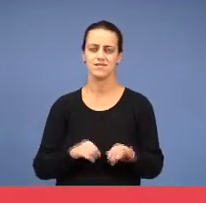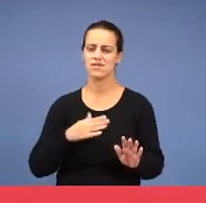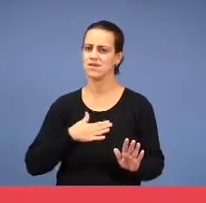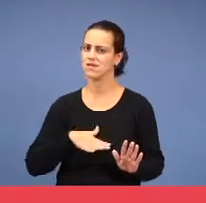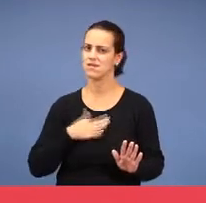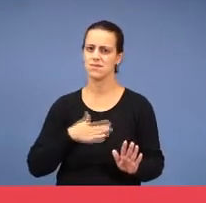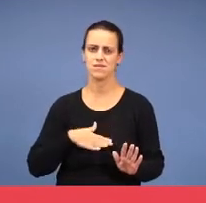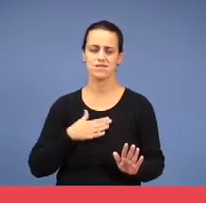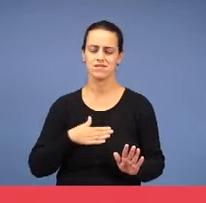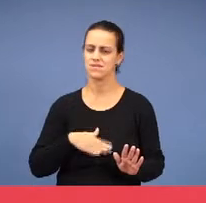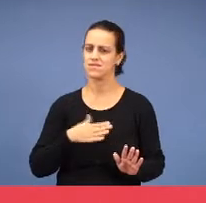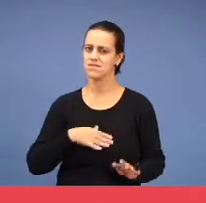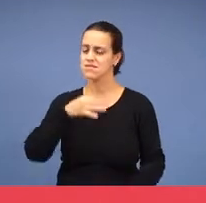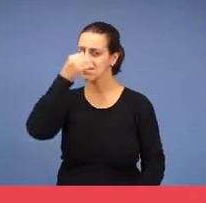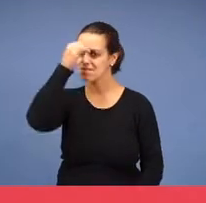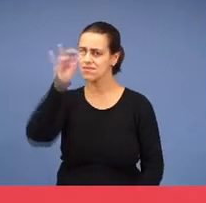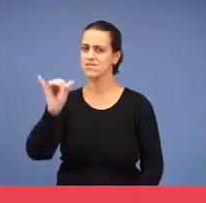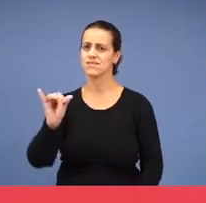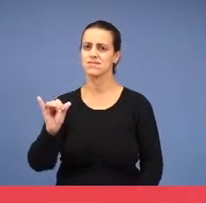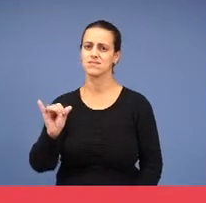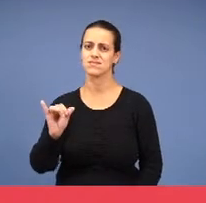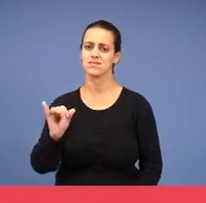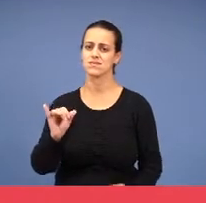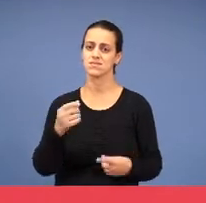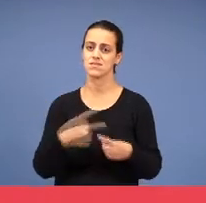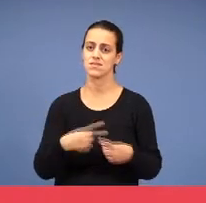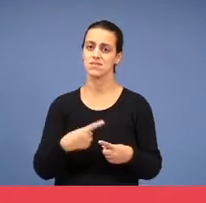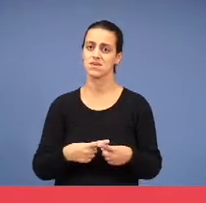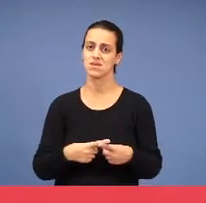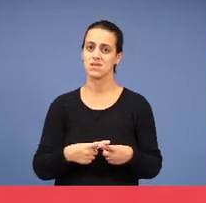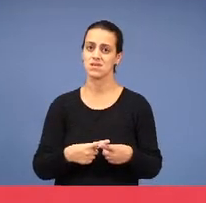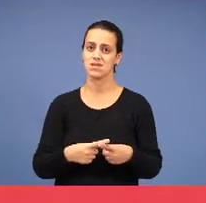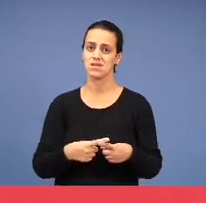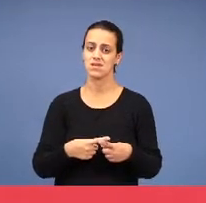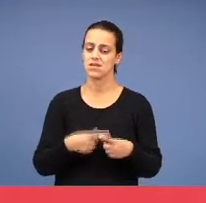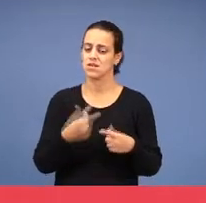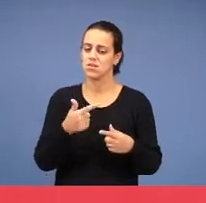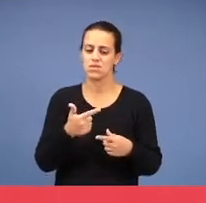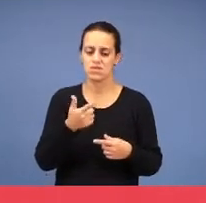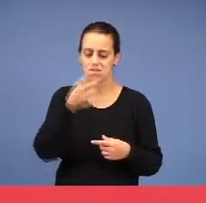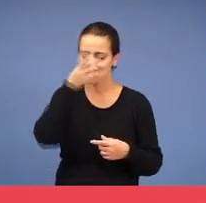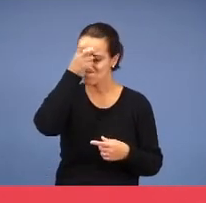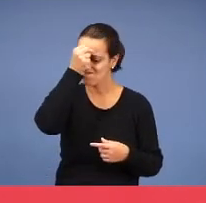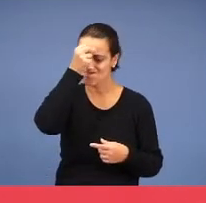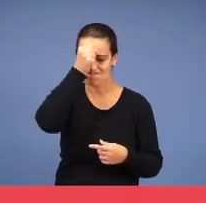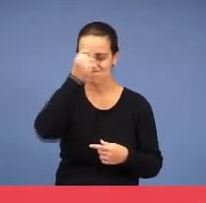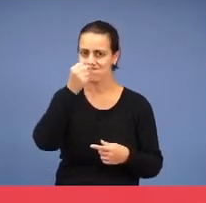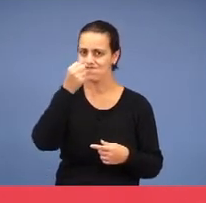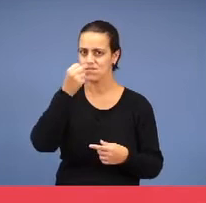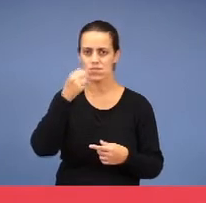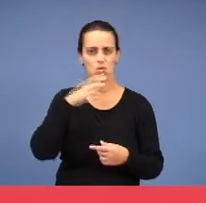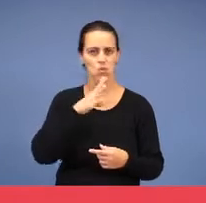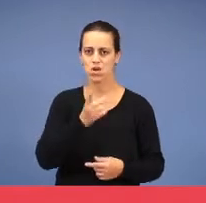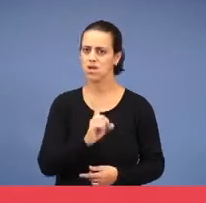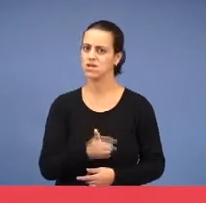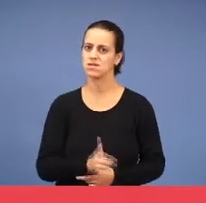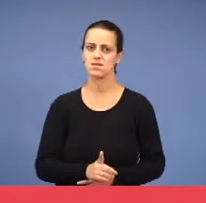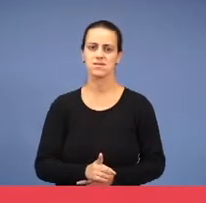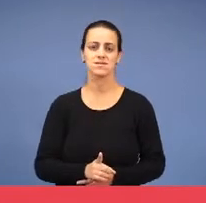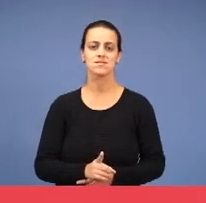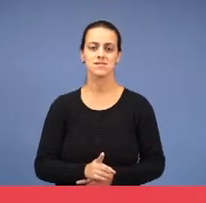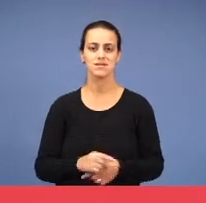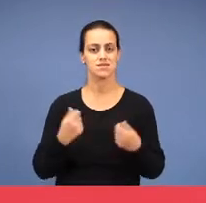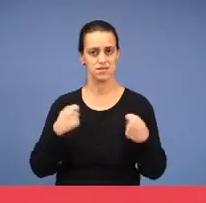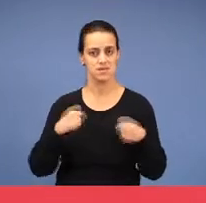dizer bobagem dentro daquilo que ele não está em condições de dizer. Por que, que ele não está em condições? Porque ele não tem